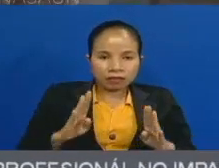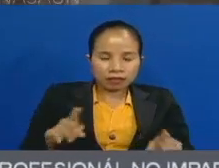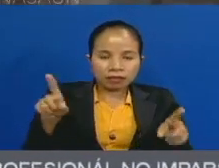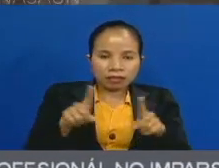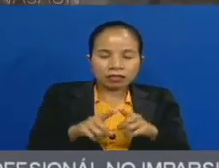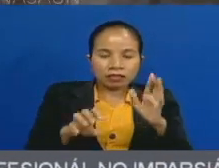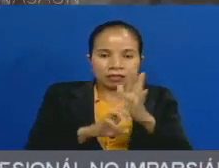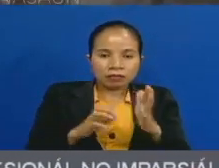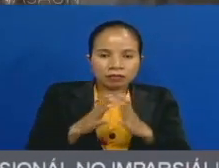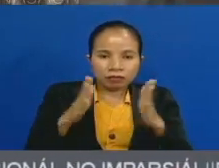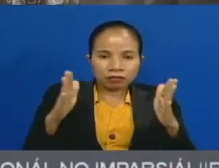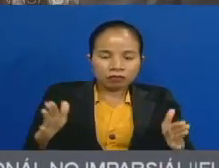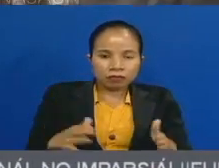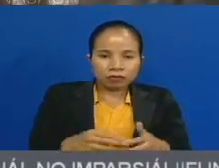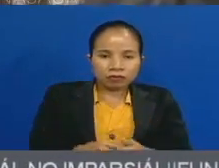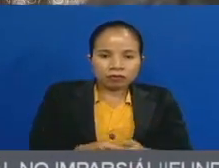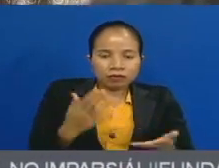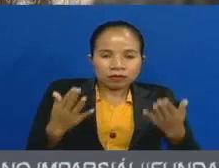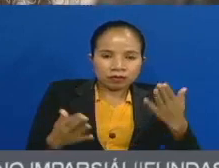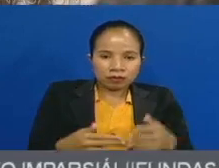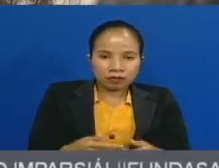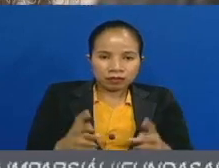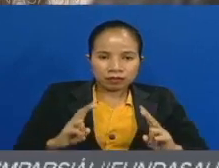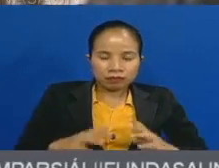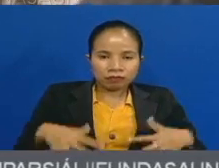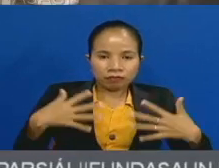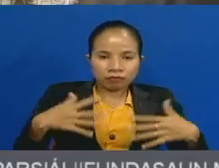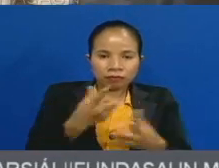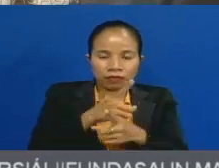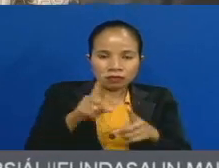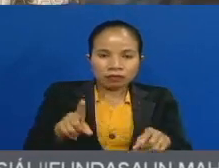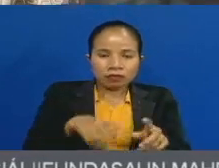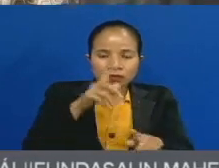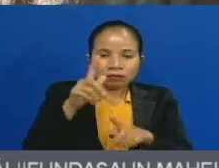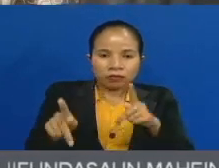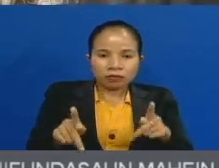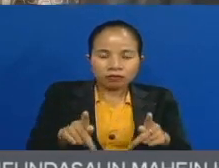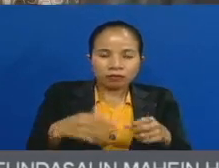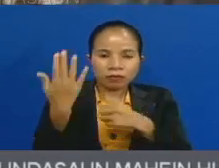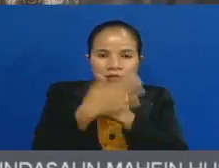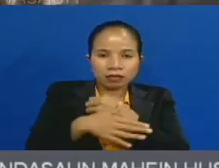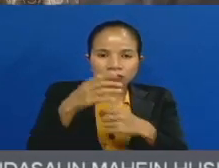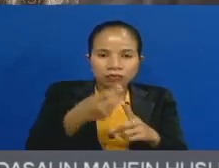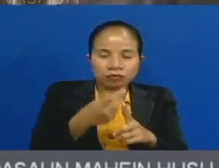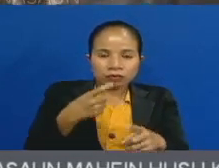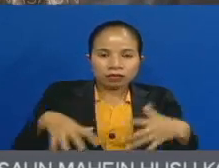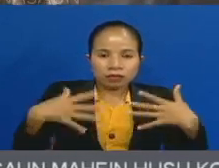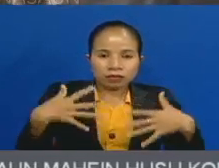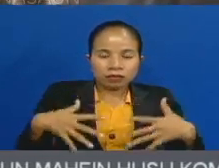hanesan figura bot, no arquiteto e a resistência luta ba libertação povo no pátria, Husi